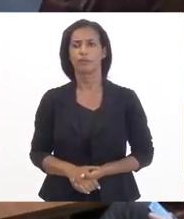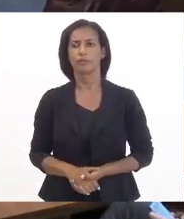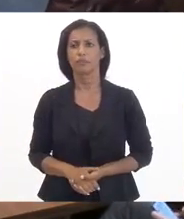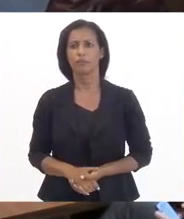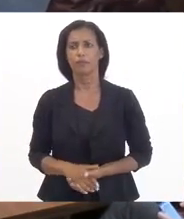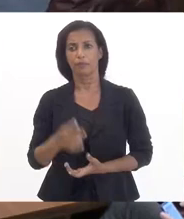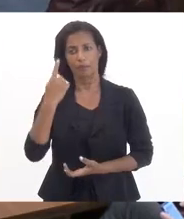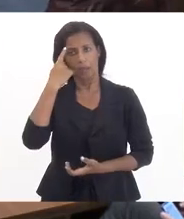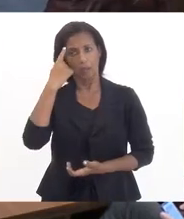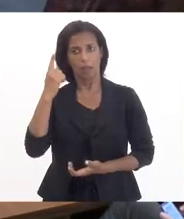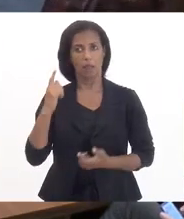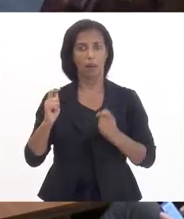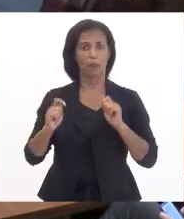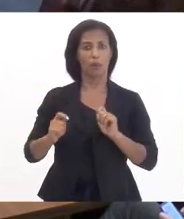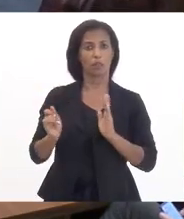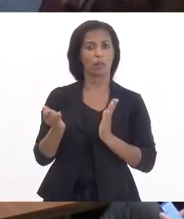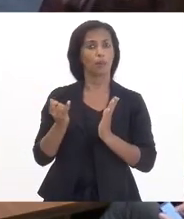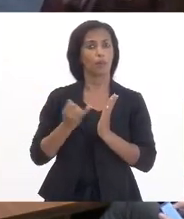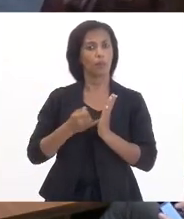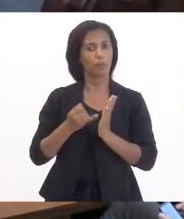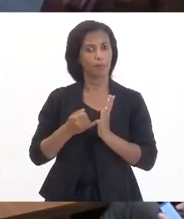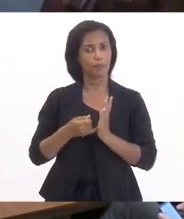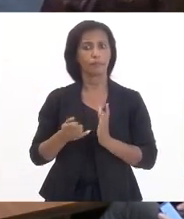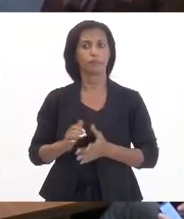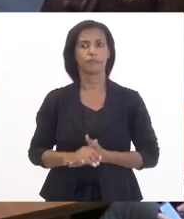A ideia é que a gente possa publicar